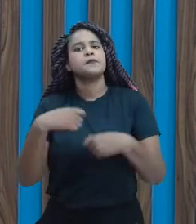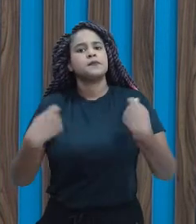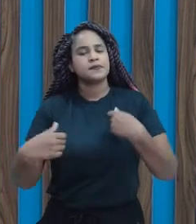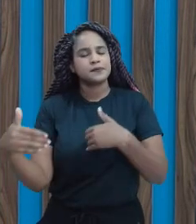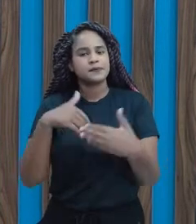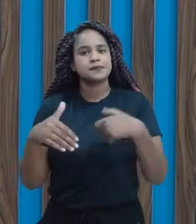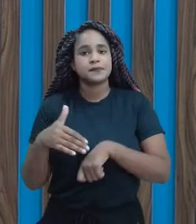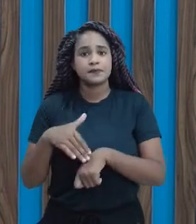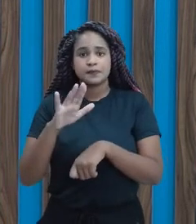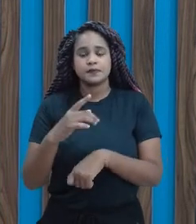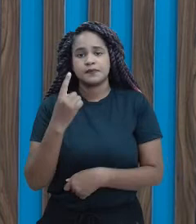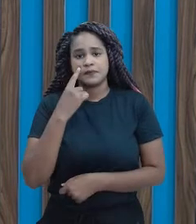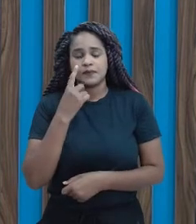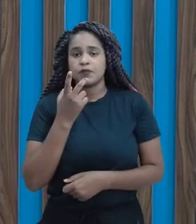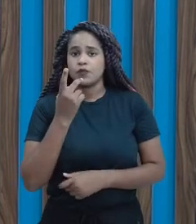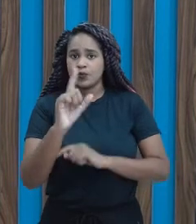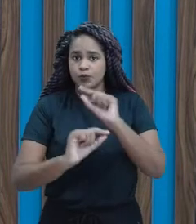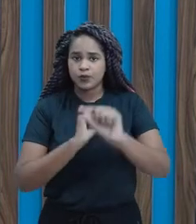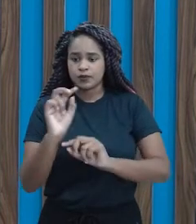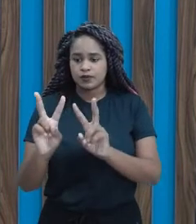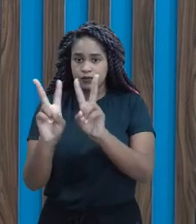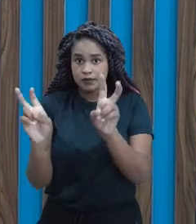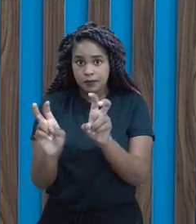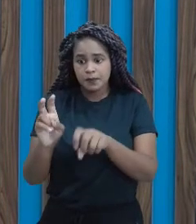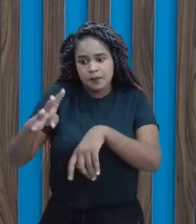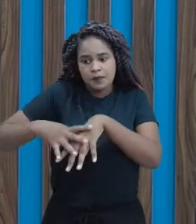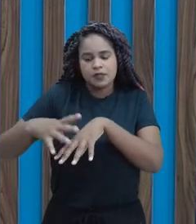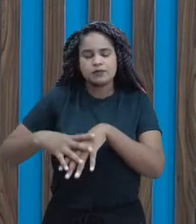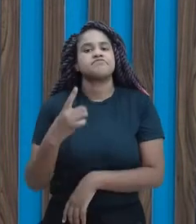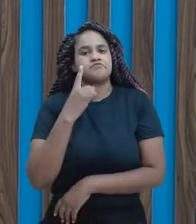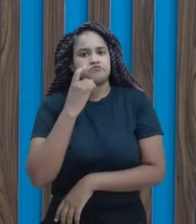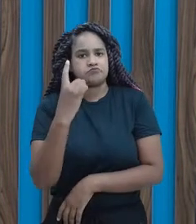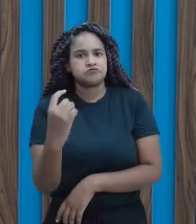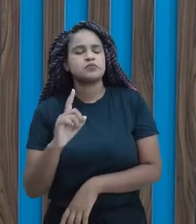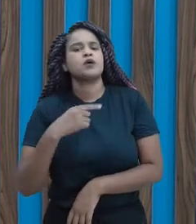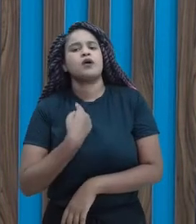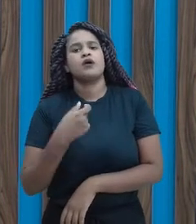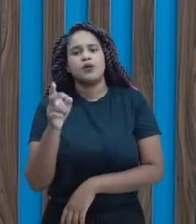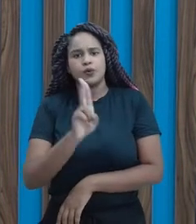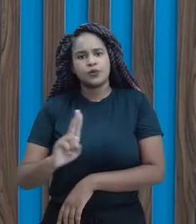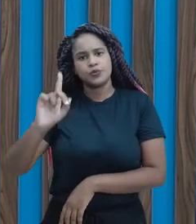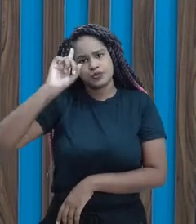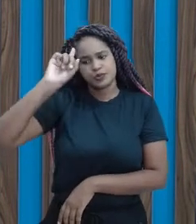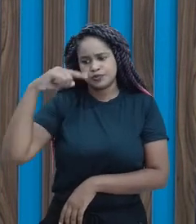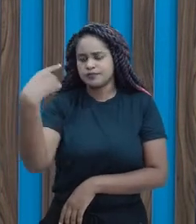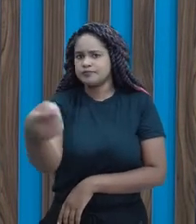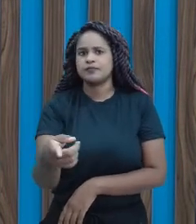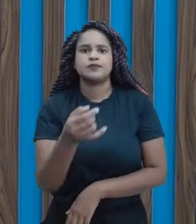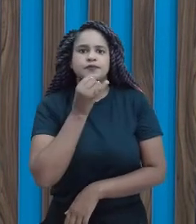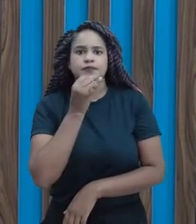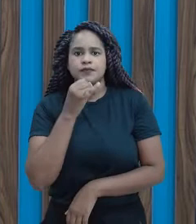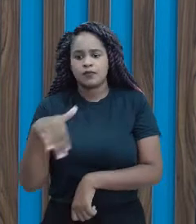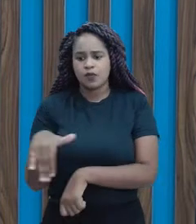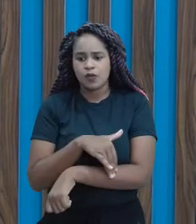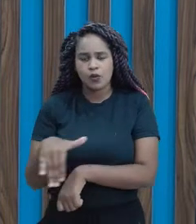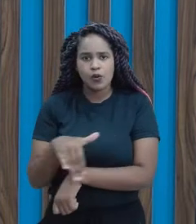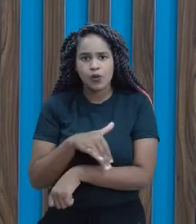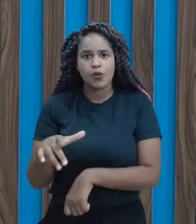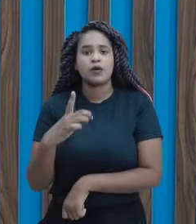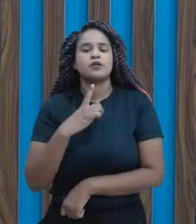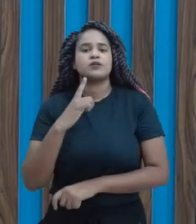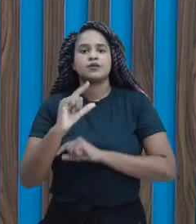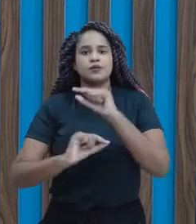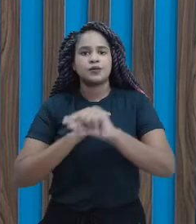participação. Eu quero só dizer, Briano, que esse tema de matemática é extremamente interessante e a gente utiliza no dia a dia, né? A gente está passeando pelas ruas e passa lá na loja,